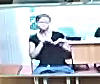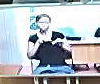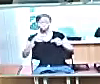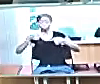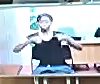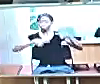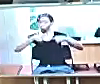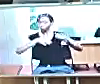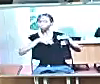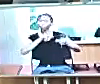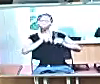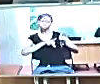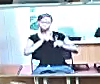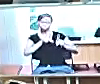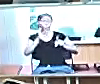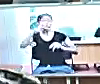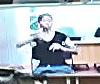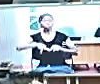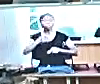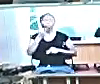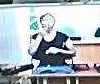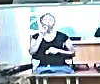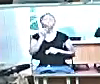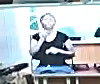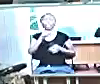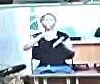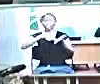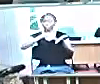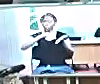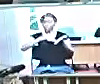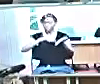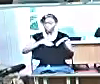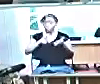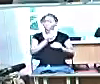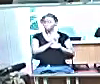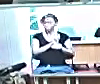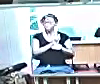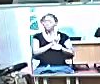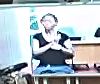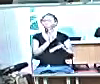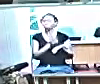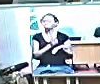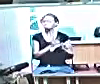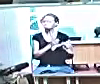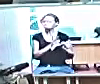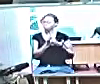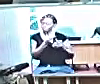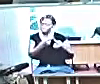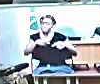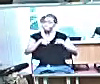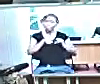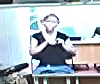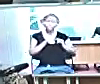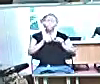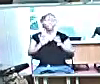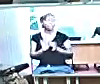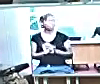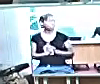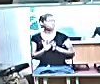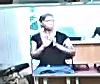públicas mais uma vez reforçar que a cpi continua parceira desde sempre e nos colocando sempre à disposição